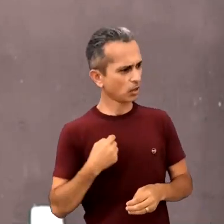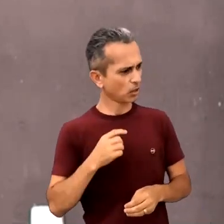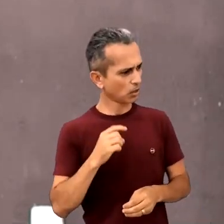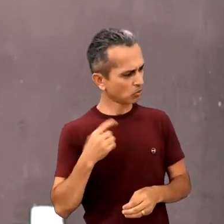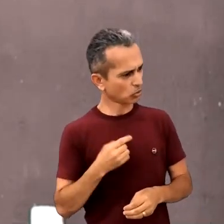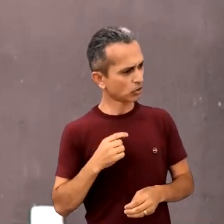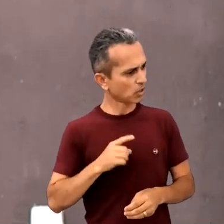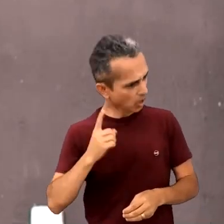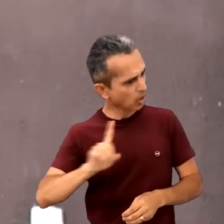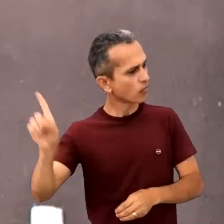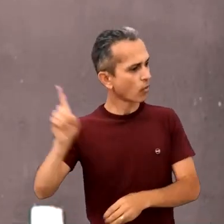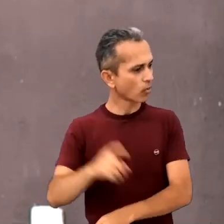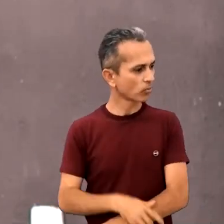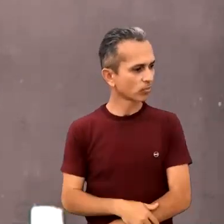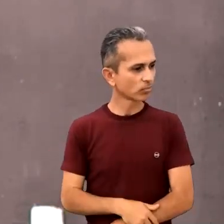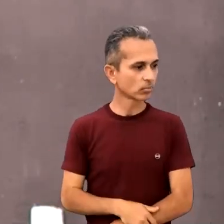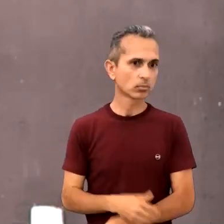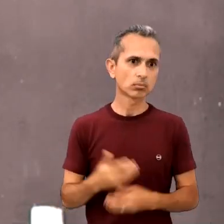Acontece ou não acontece?